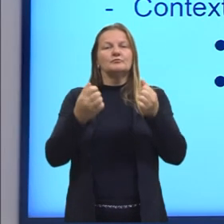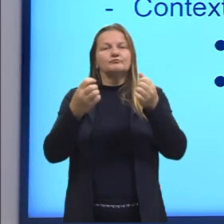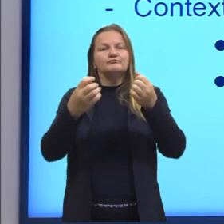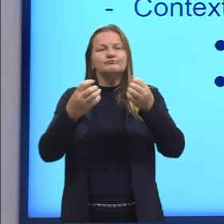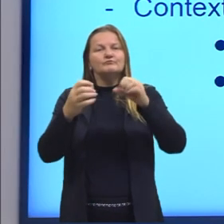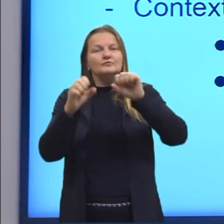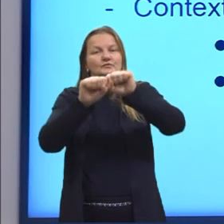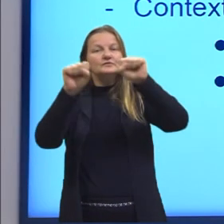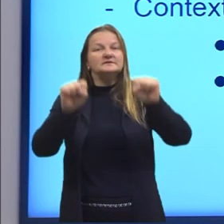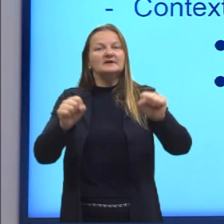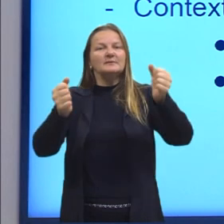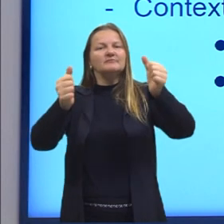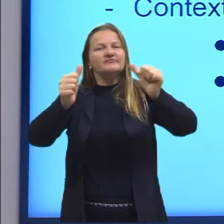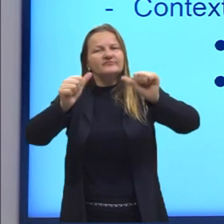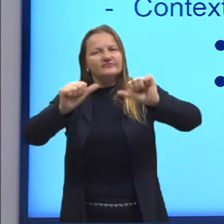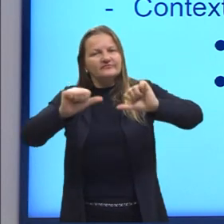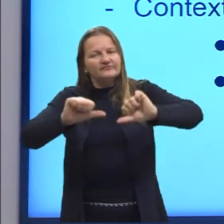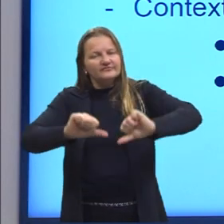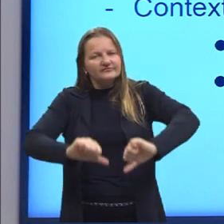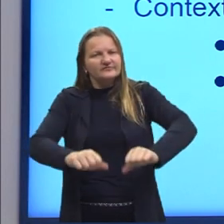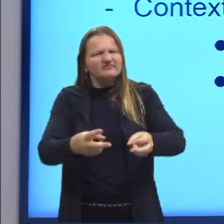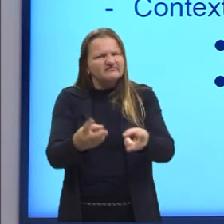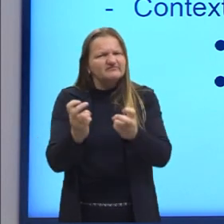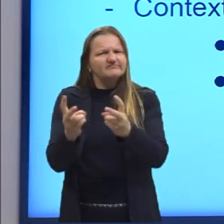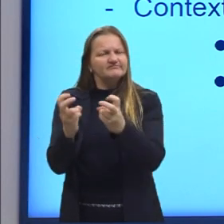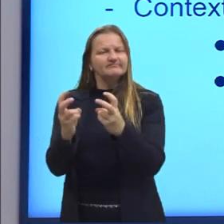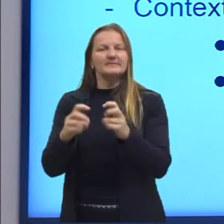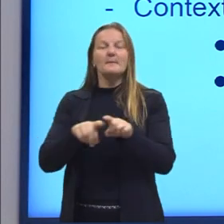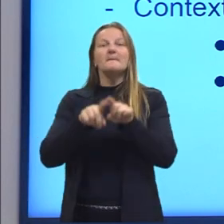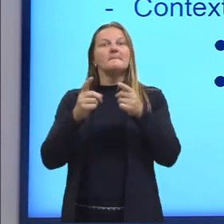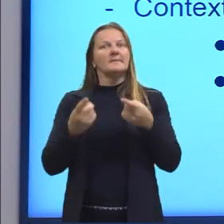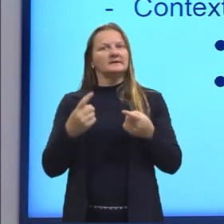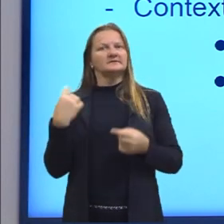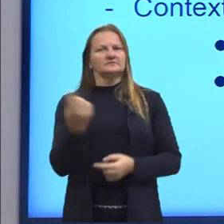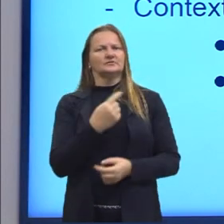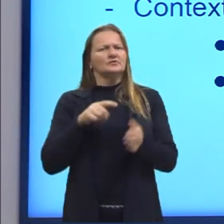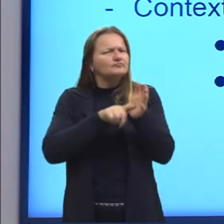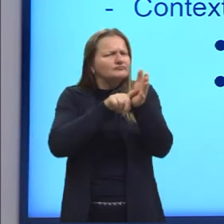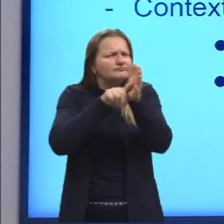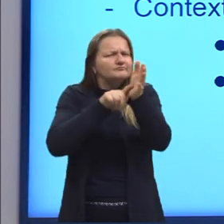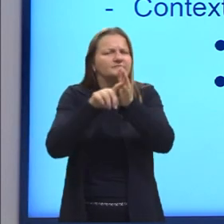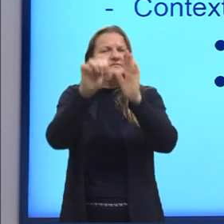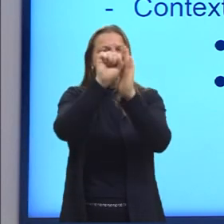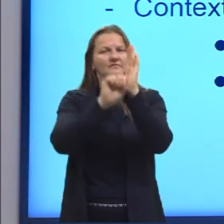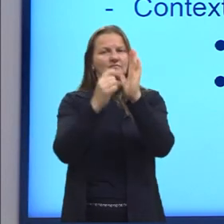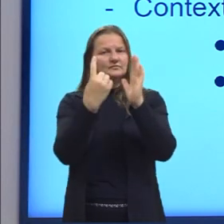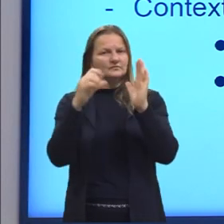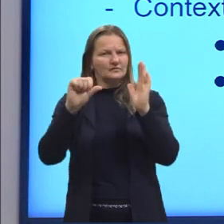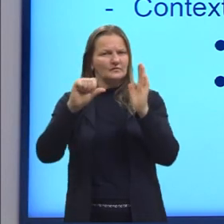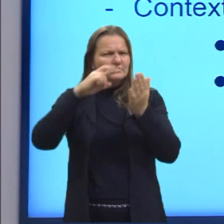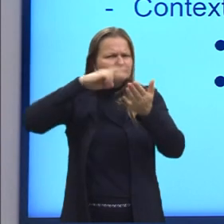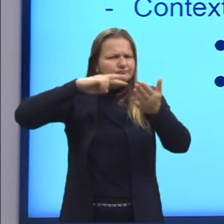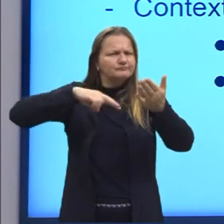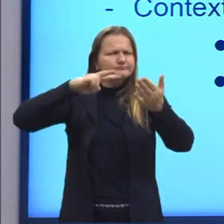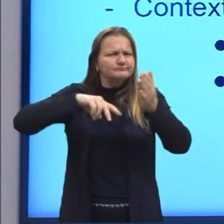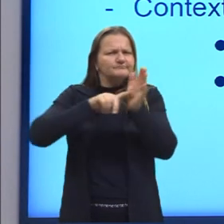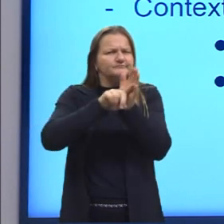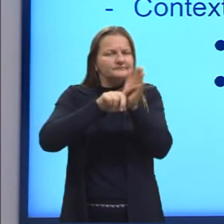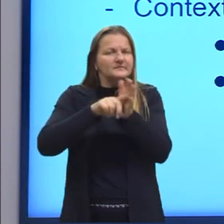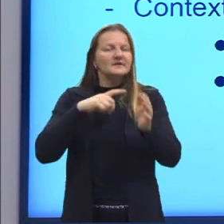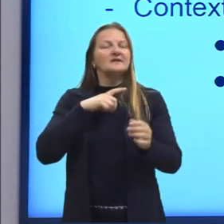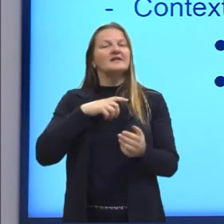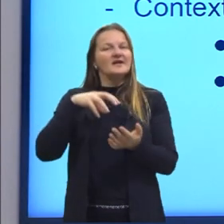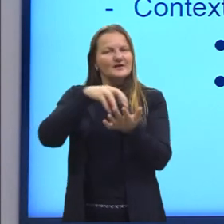crise de sistema de exploração mas a gente vai a pesquisar Neve a história do século 19 a gente vê que ainda